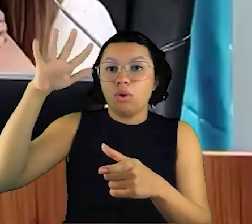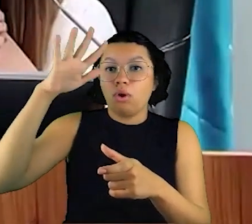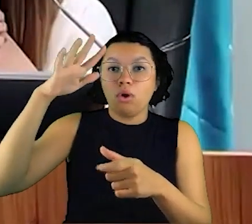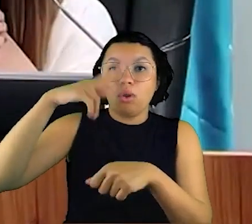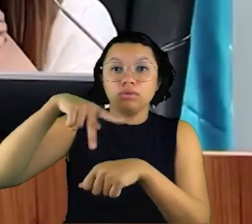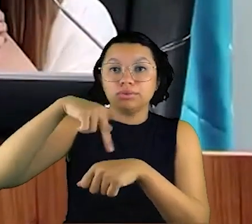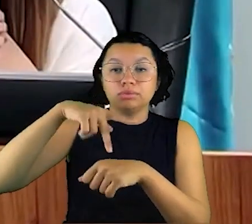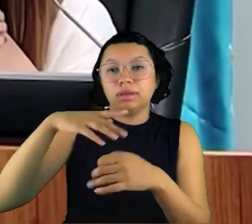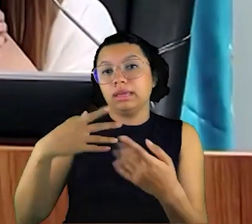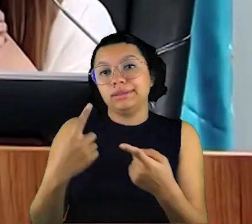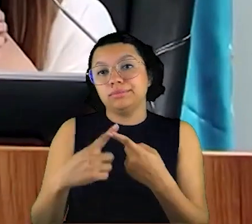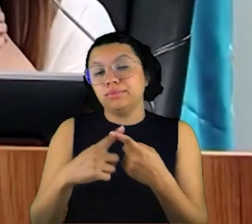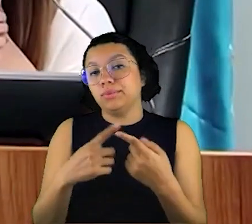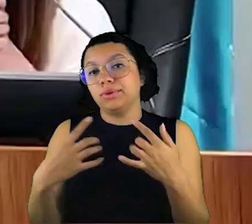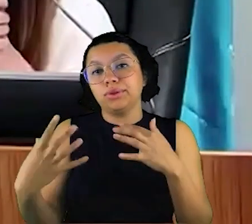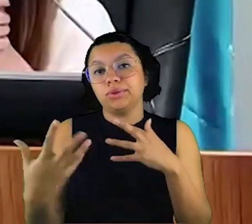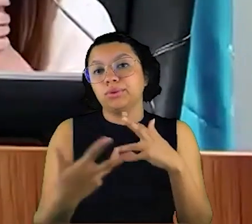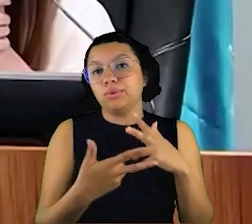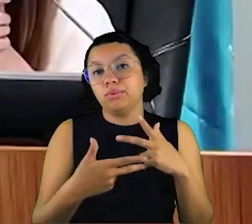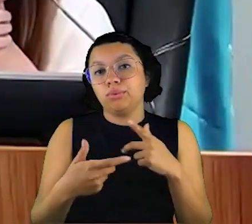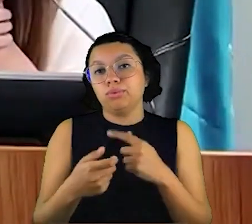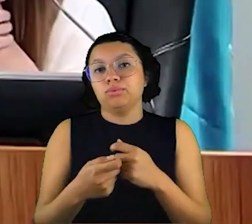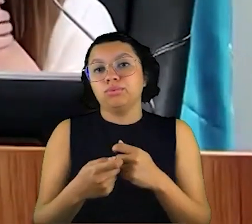país, porque